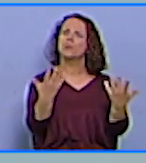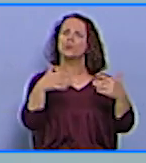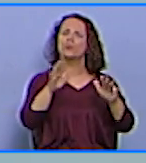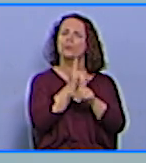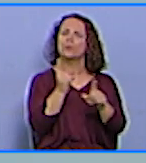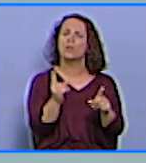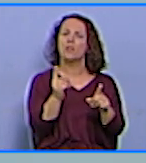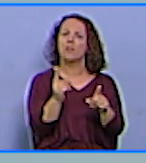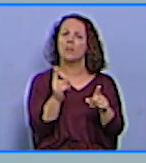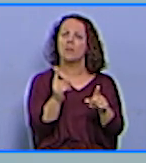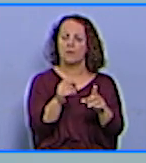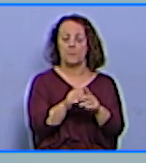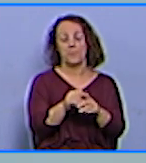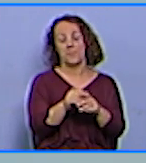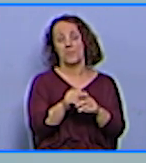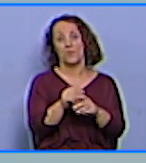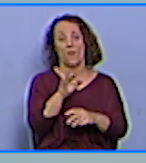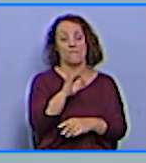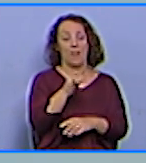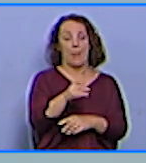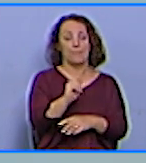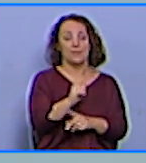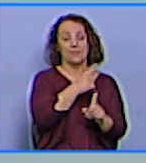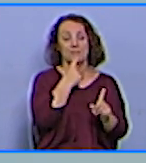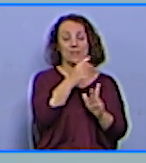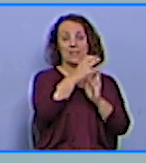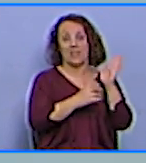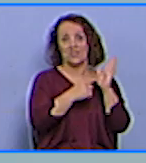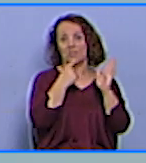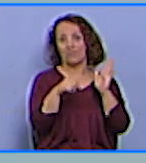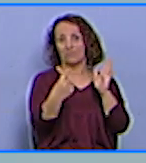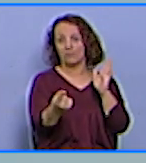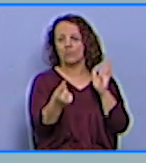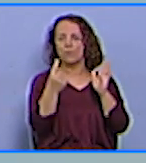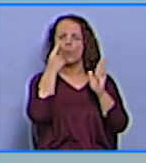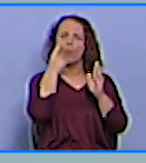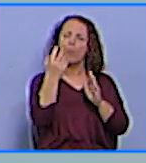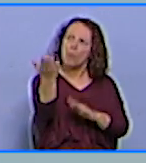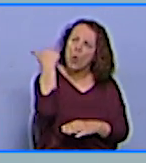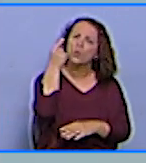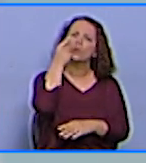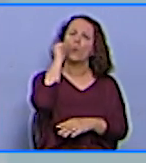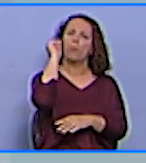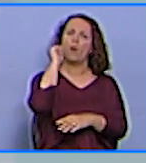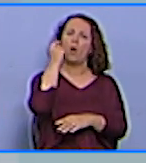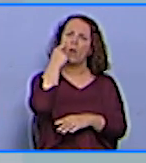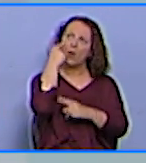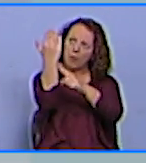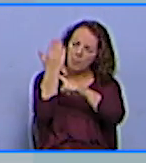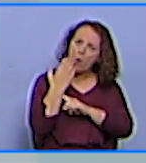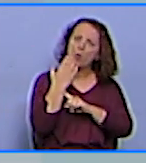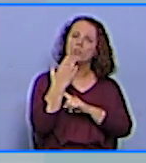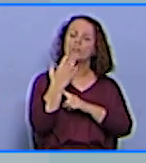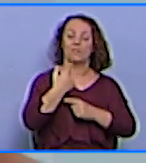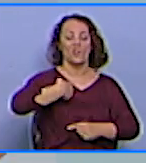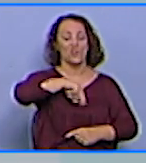como o pedido de Filipe aqui apresentado no texto, não é? Mostra-nos o Pai. É também enfim, um pedido que